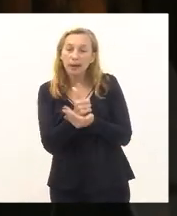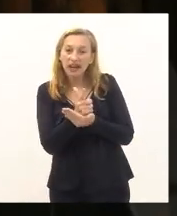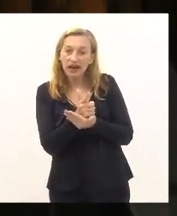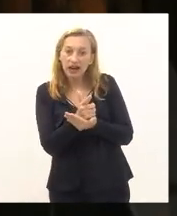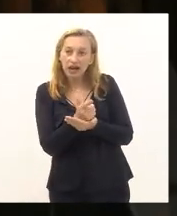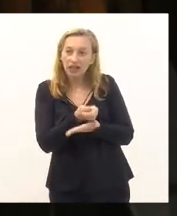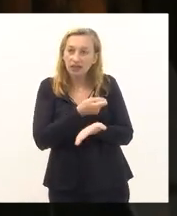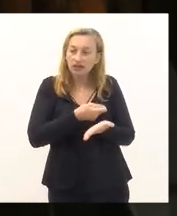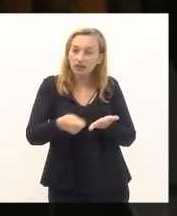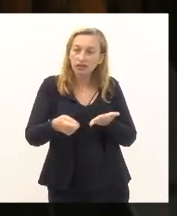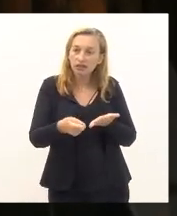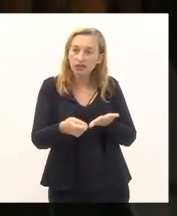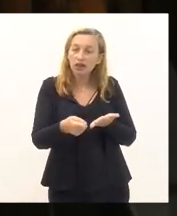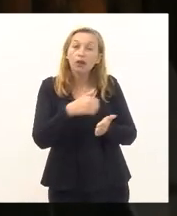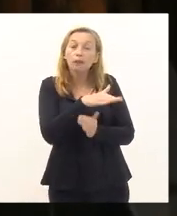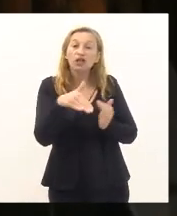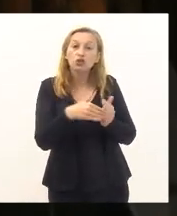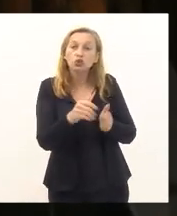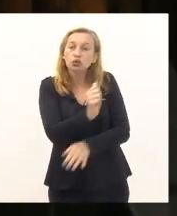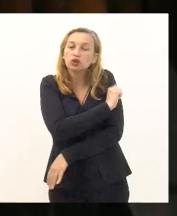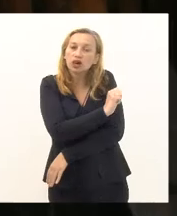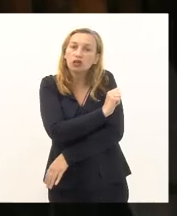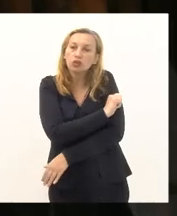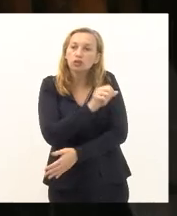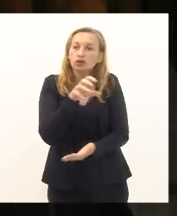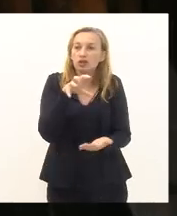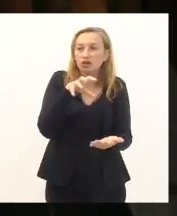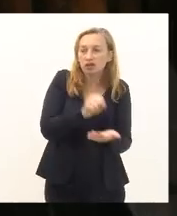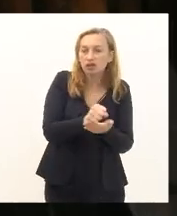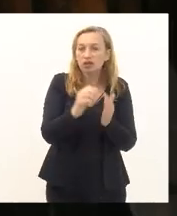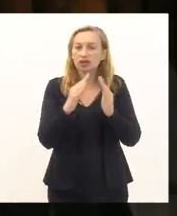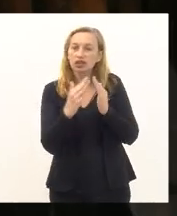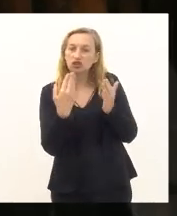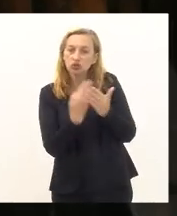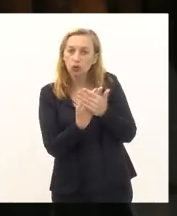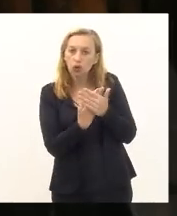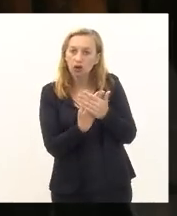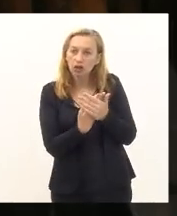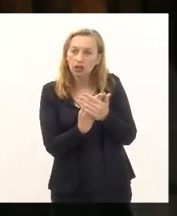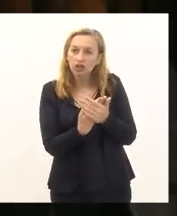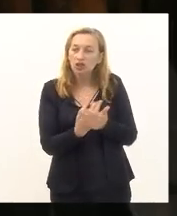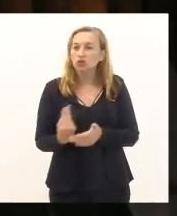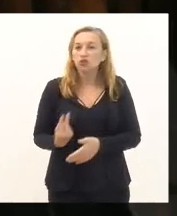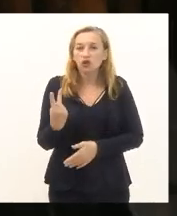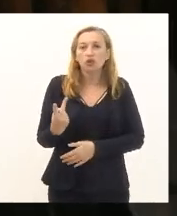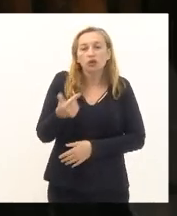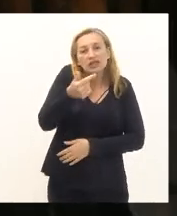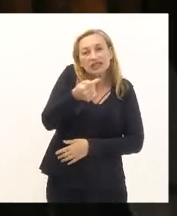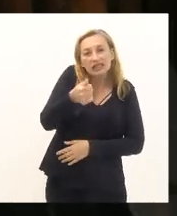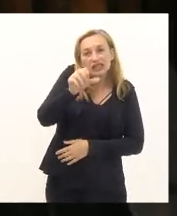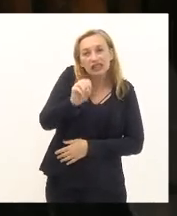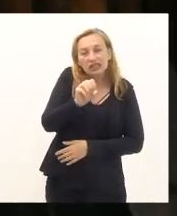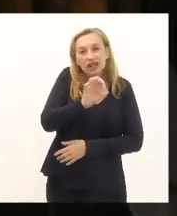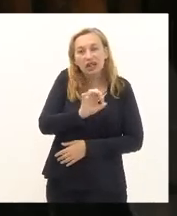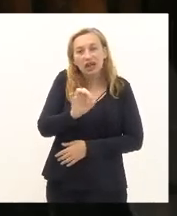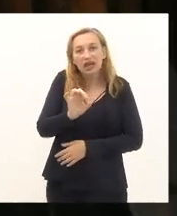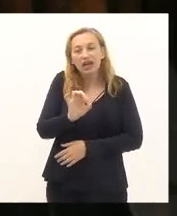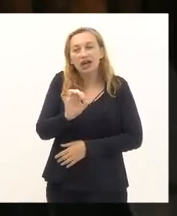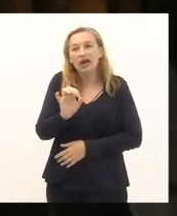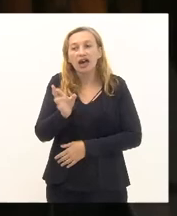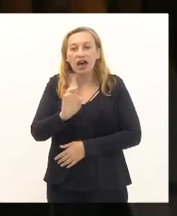inscrição para todos os alunos matriculados na escola, no valor de R$ 70,00 para cada aluno,